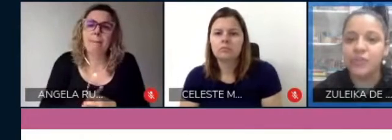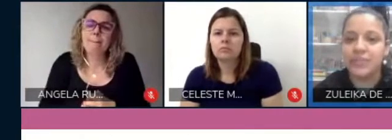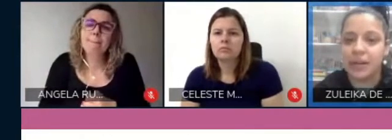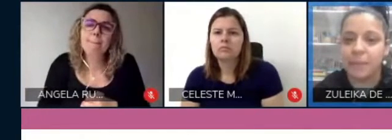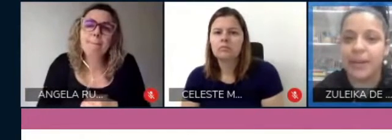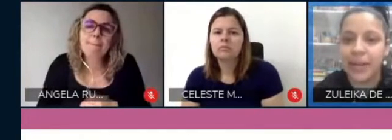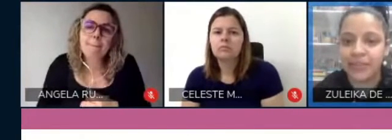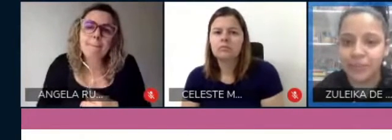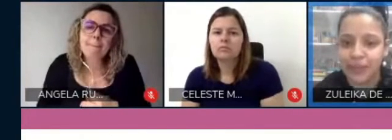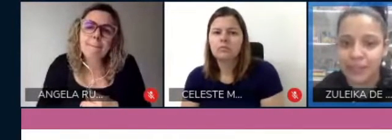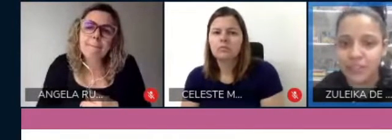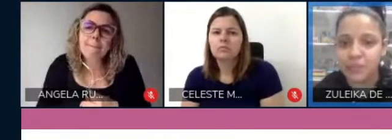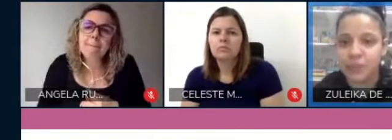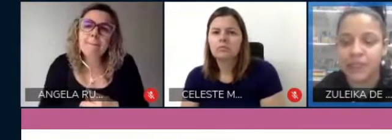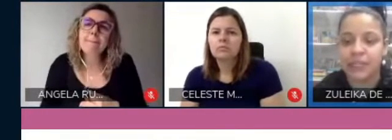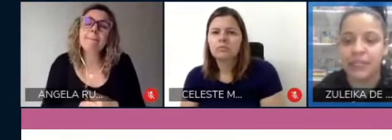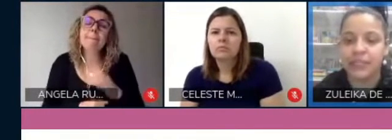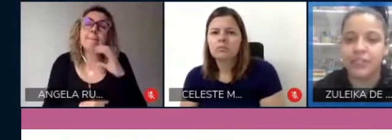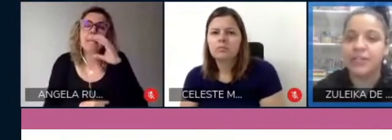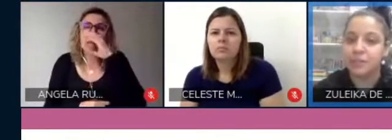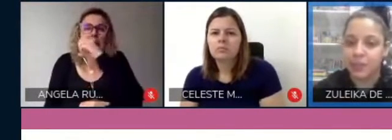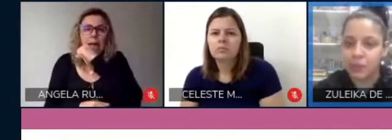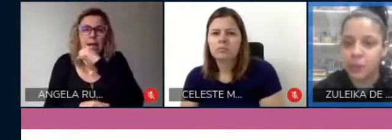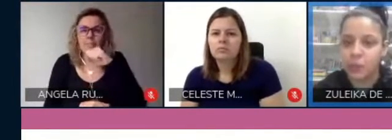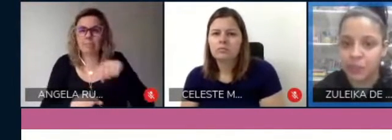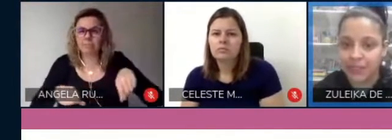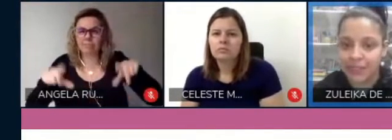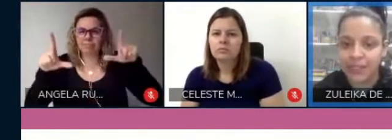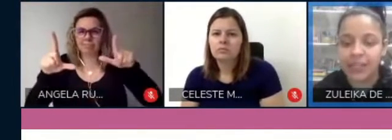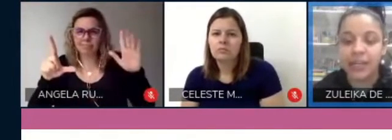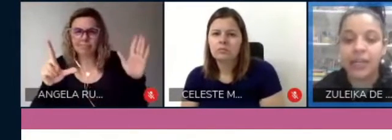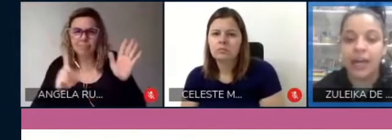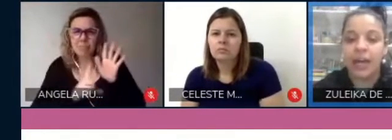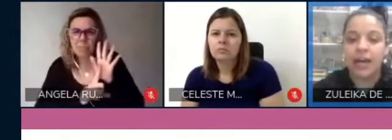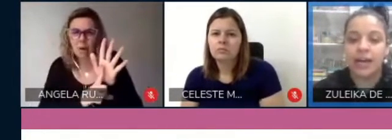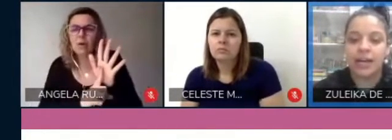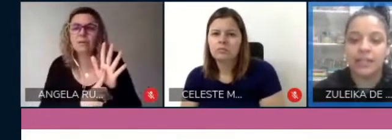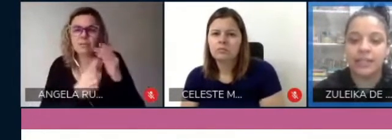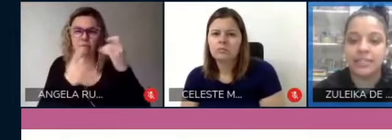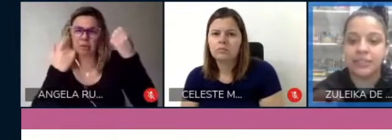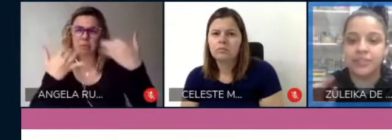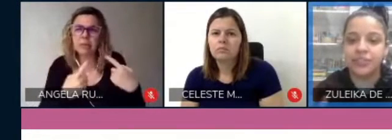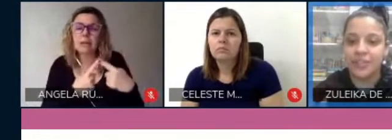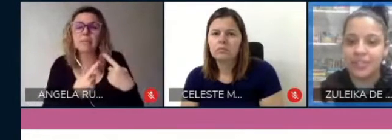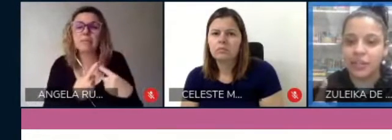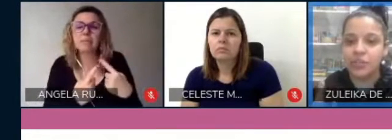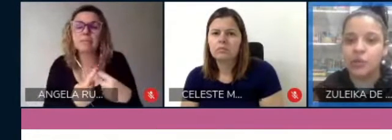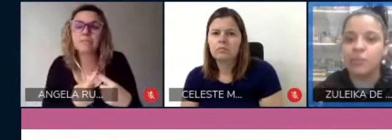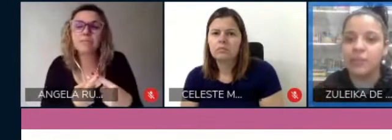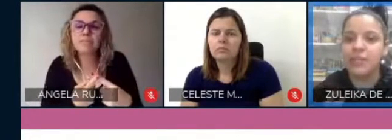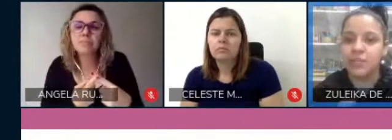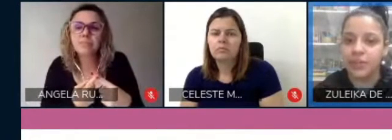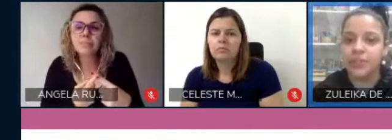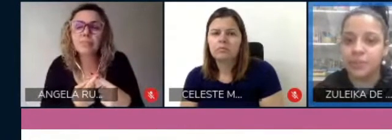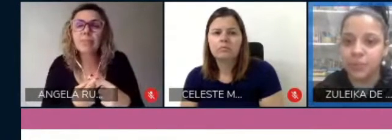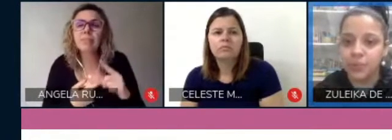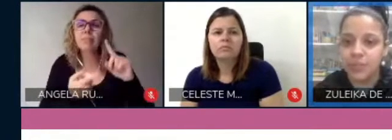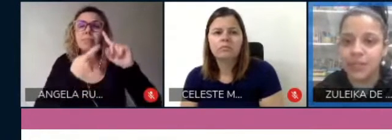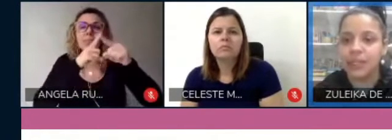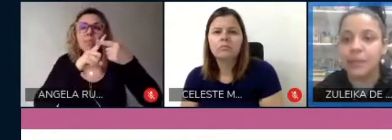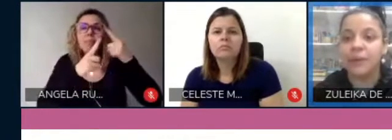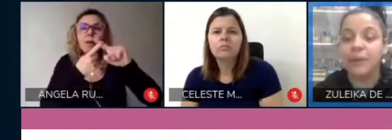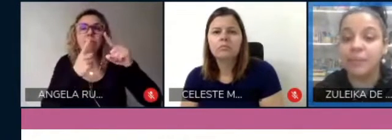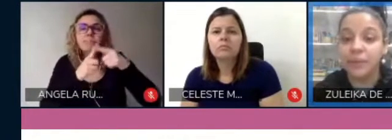Aqui eu vou mostrar brevemente, e já explico o porquê, a questão de fazer as combinações